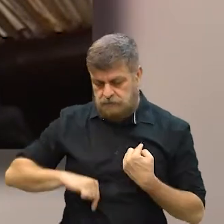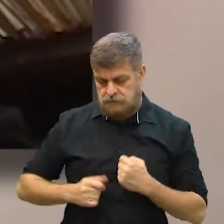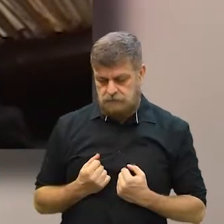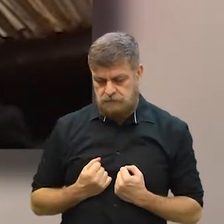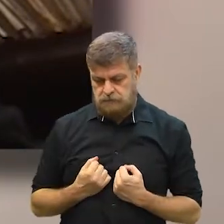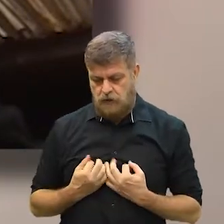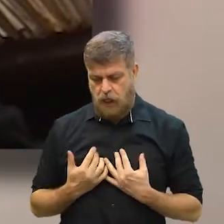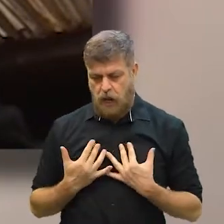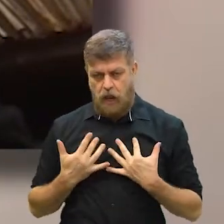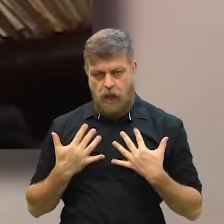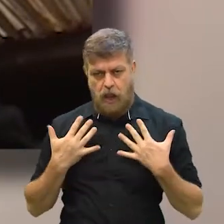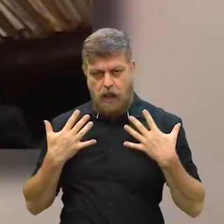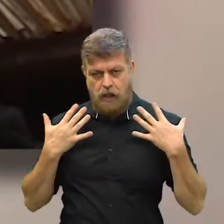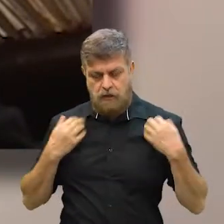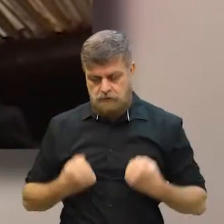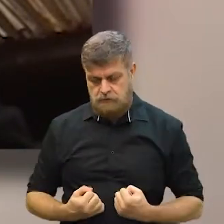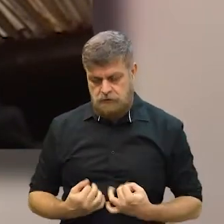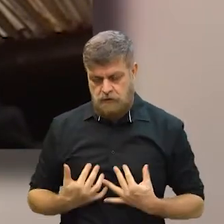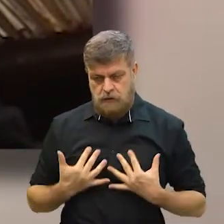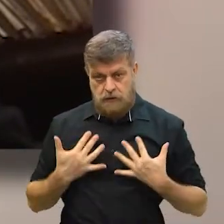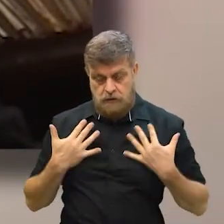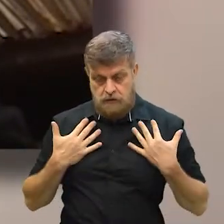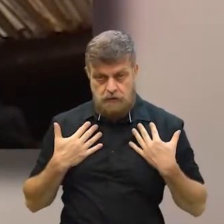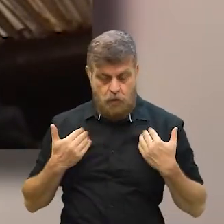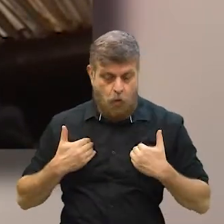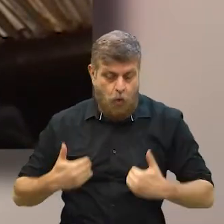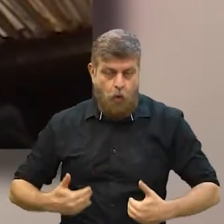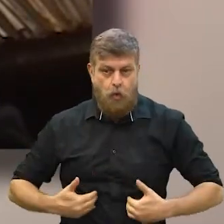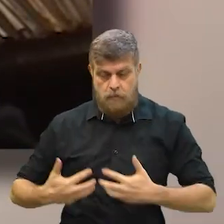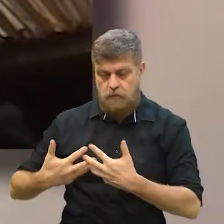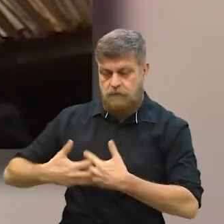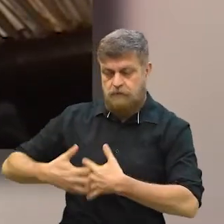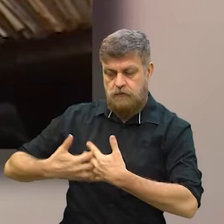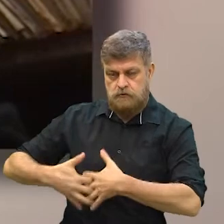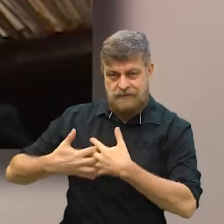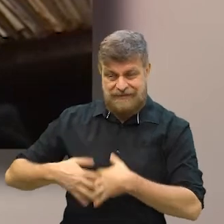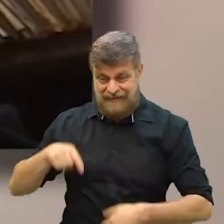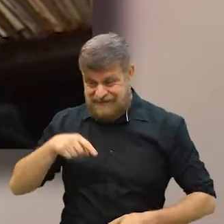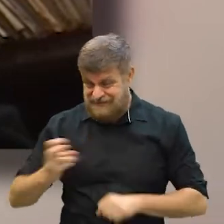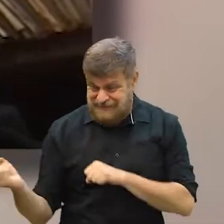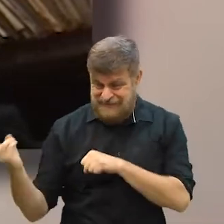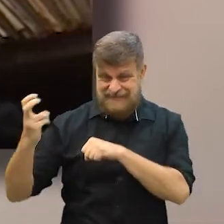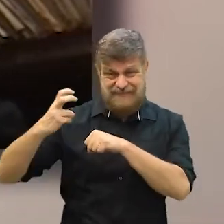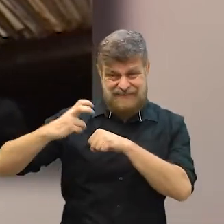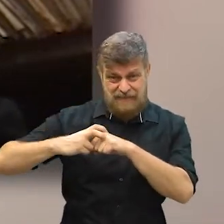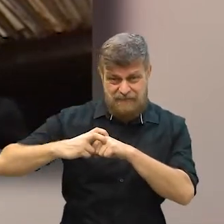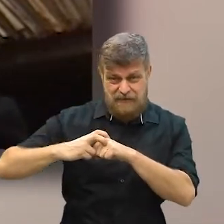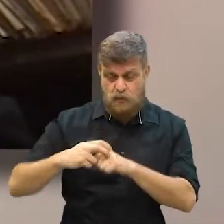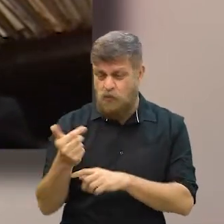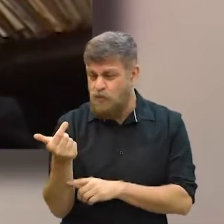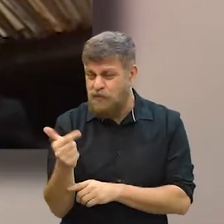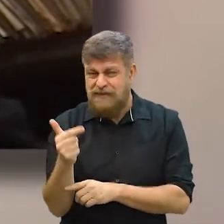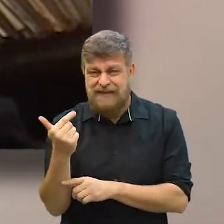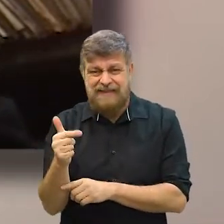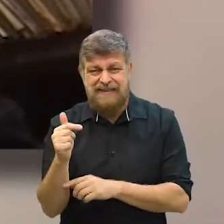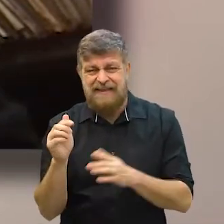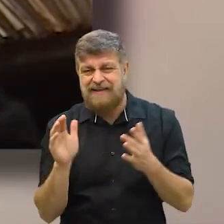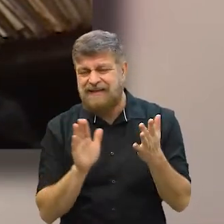fisiológicas do funcionamento normal do corpo humano. Esse vírus ele não tem